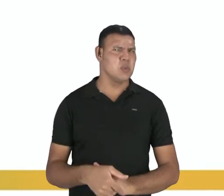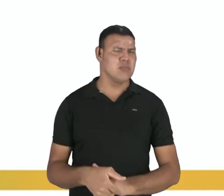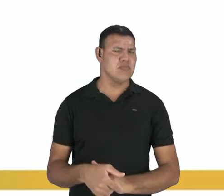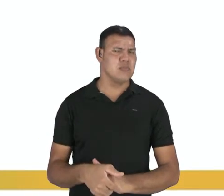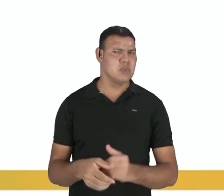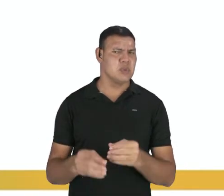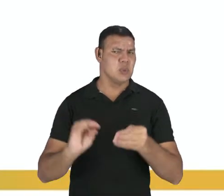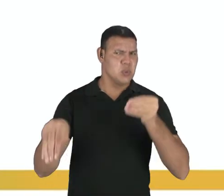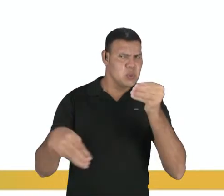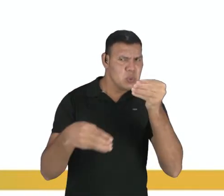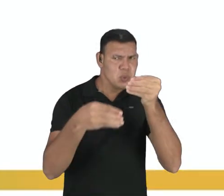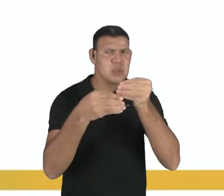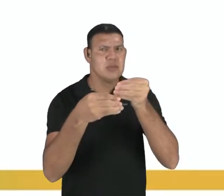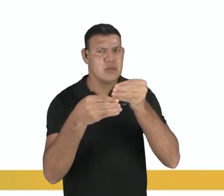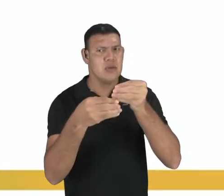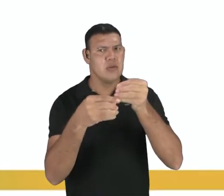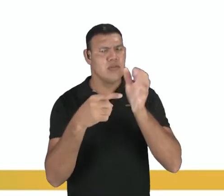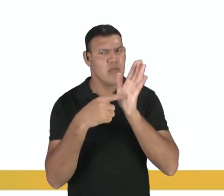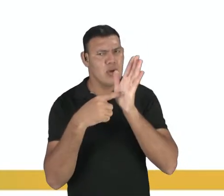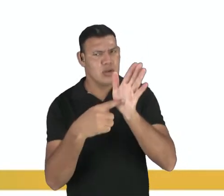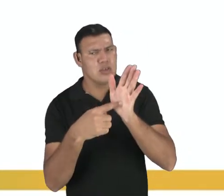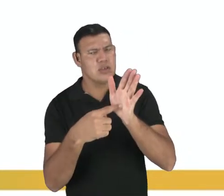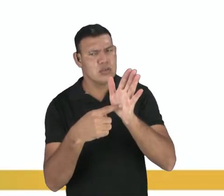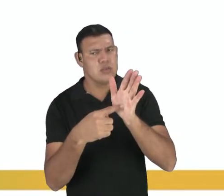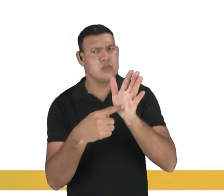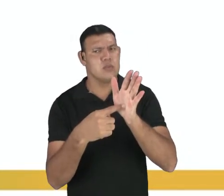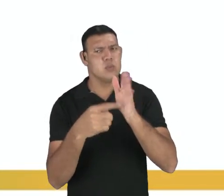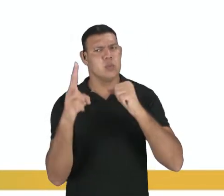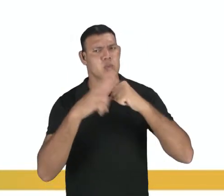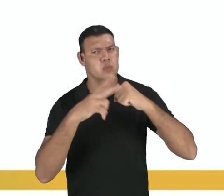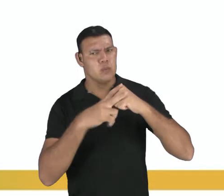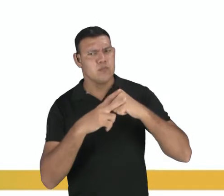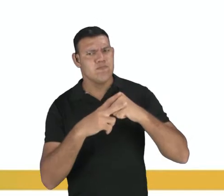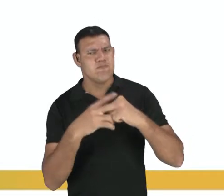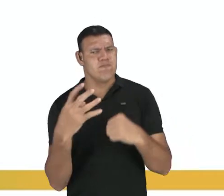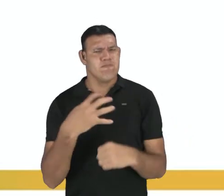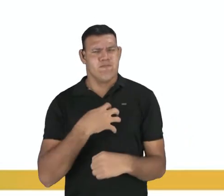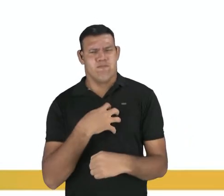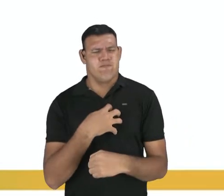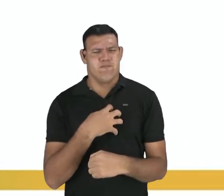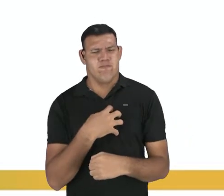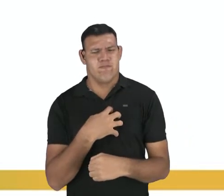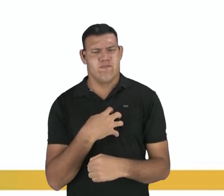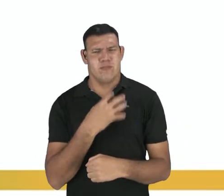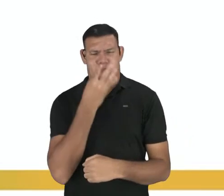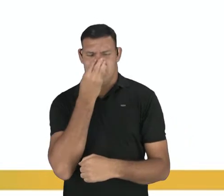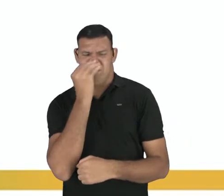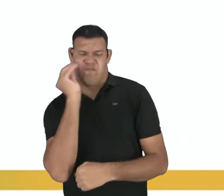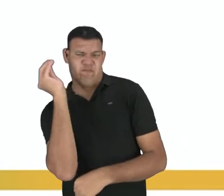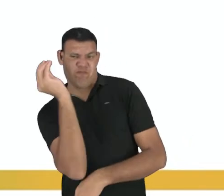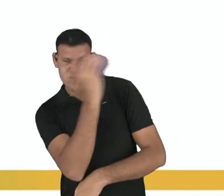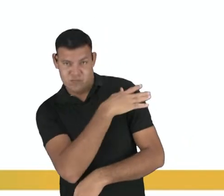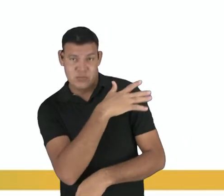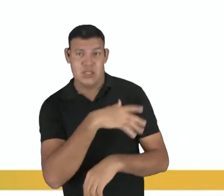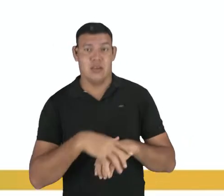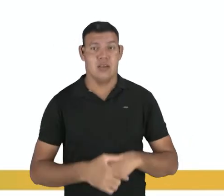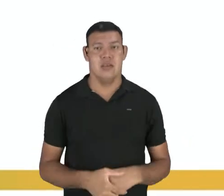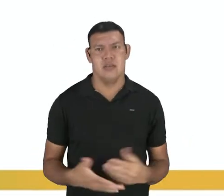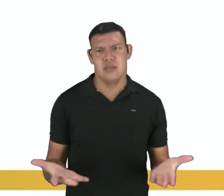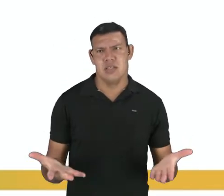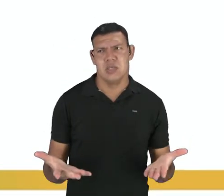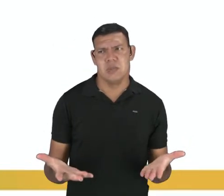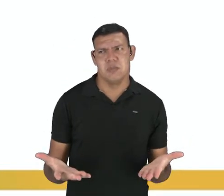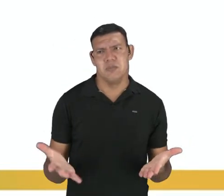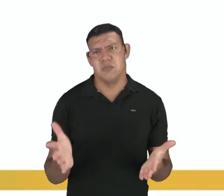complemento, ele traz ao verbo o sentido de se desfazer, de descartar algo. Como, por